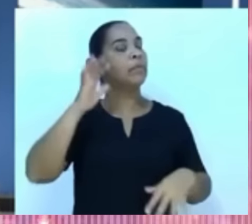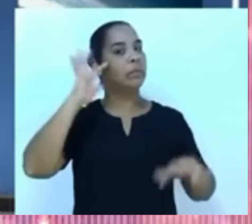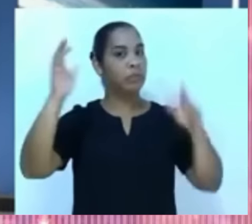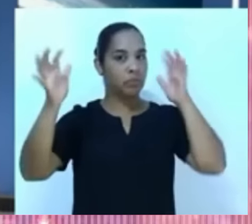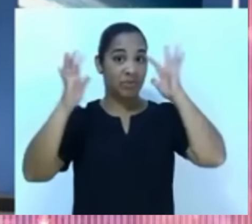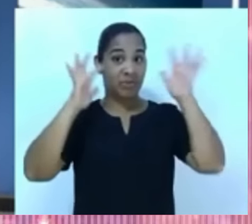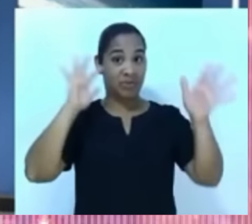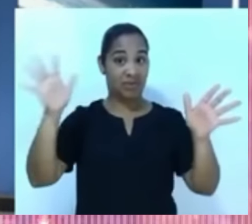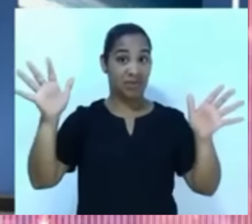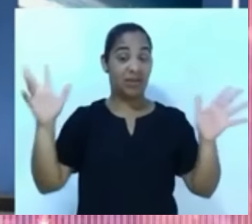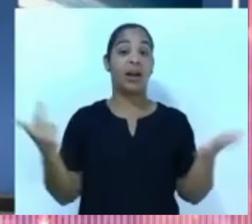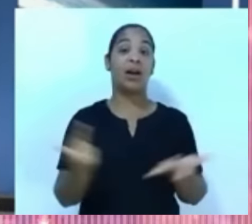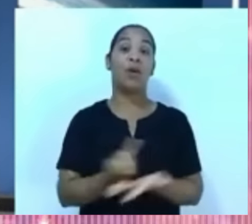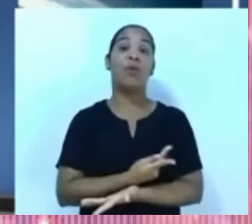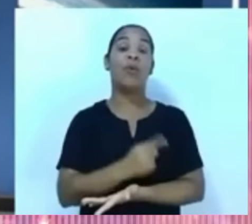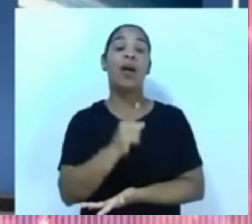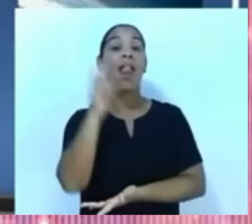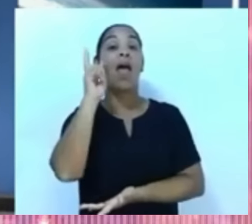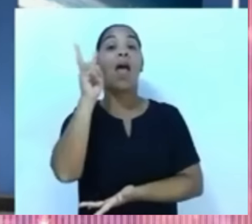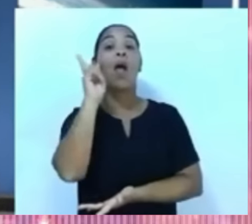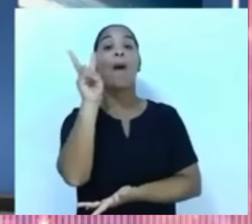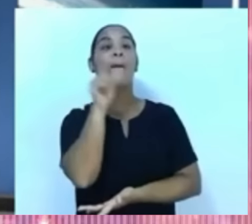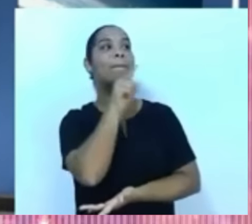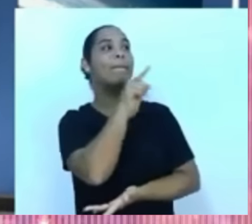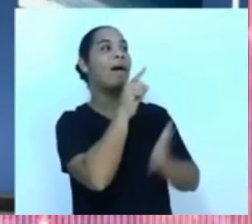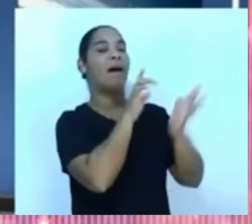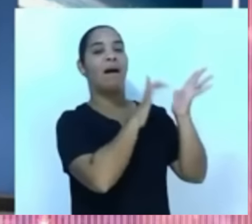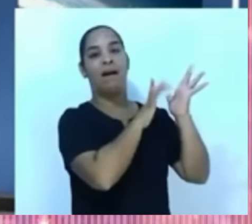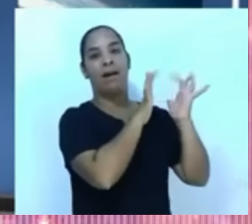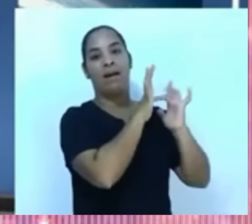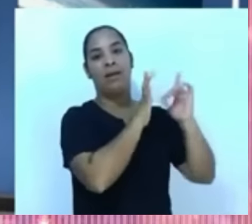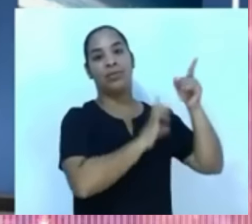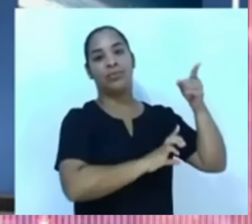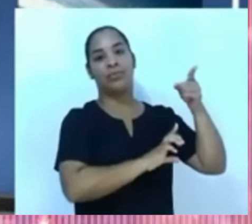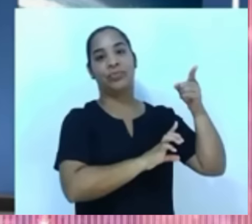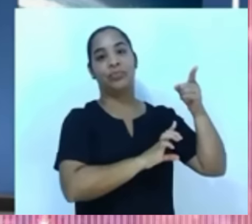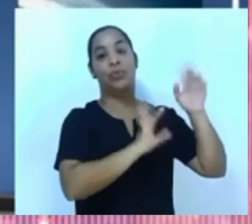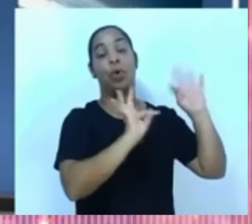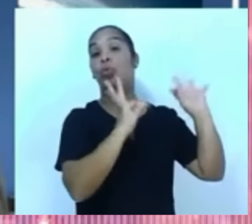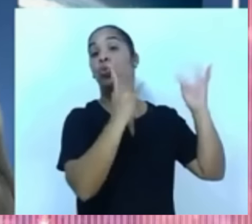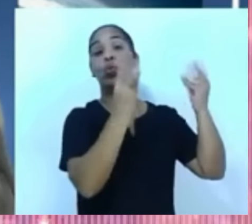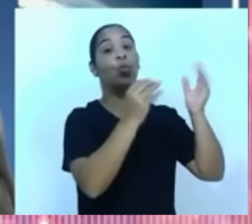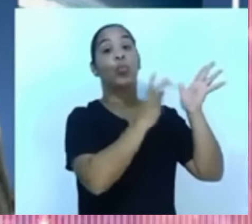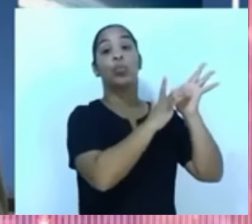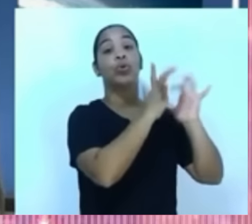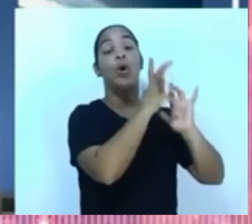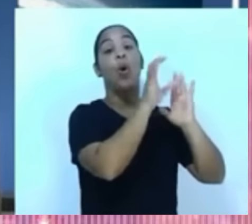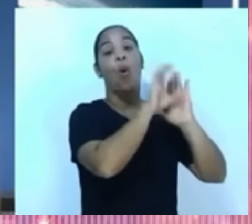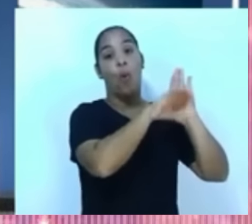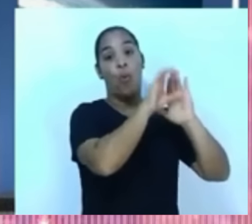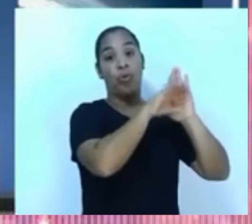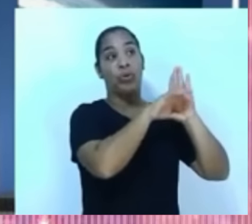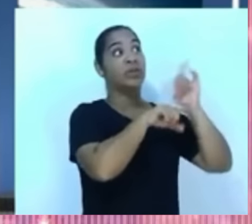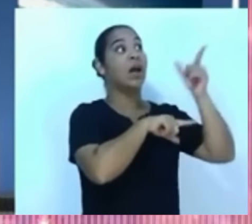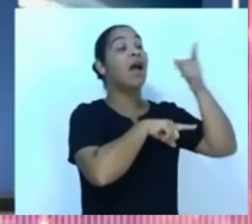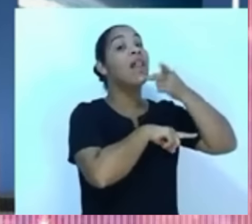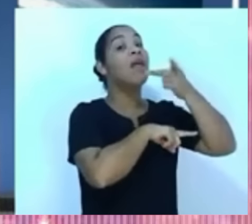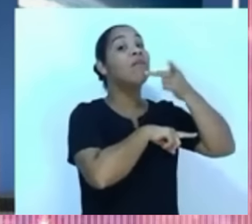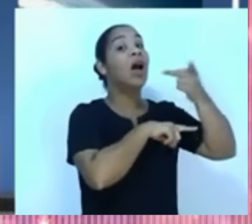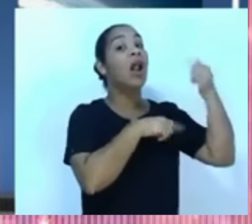a grandeza de Jesus Cristo e dos seus conceitos Morais eu não venho para